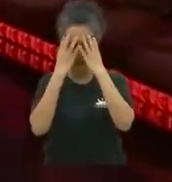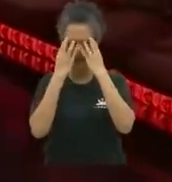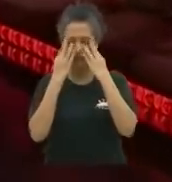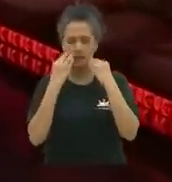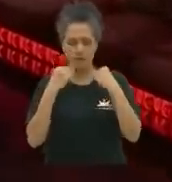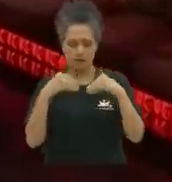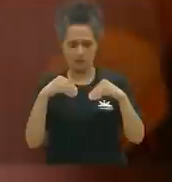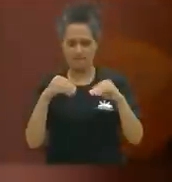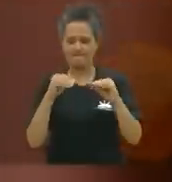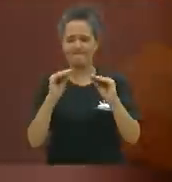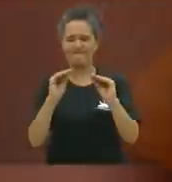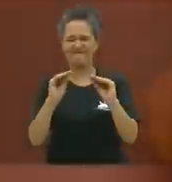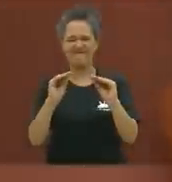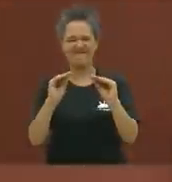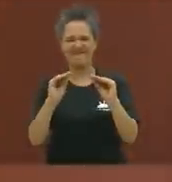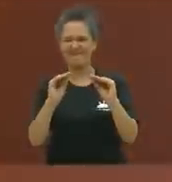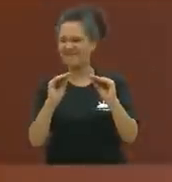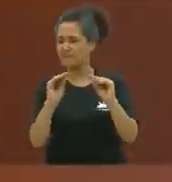precisando de ajuda.